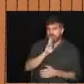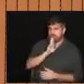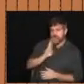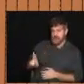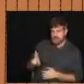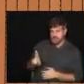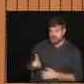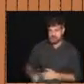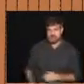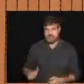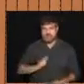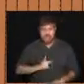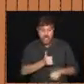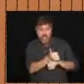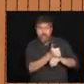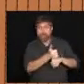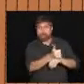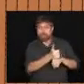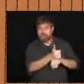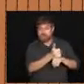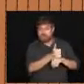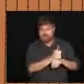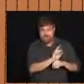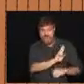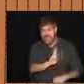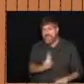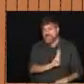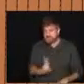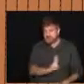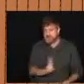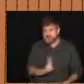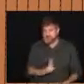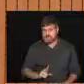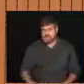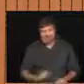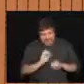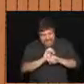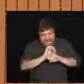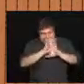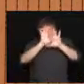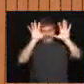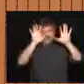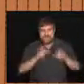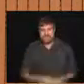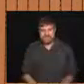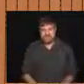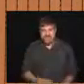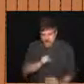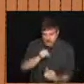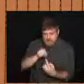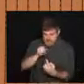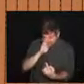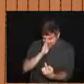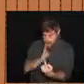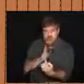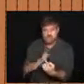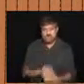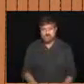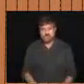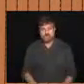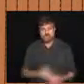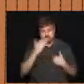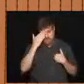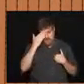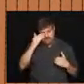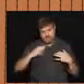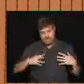respondida por um especialista, que vai responder a sua pergunta com clareza, com objetividade. Muito